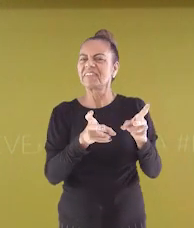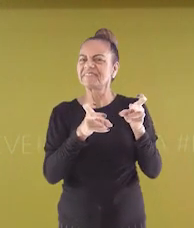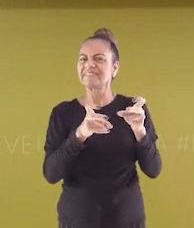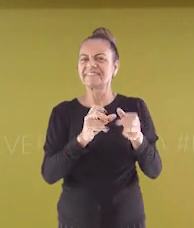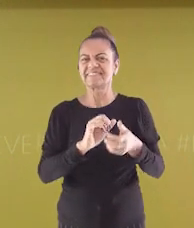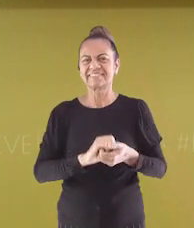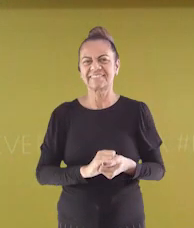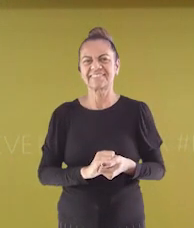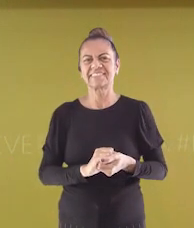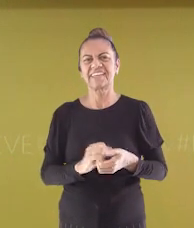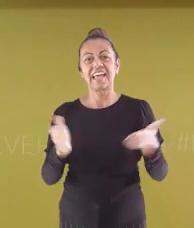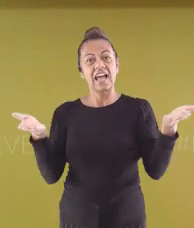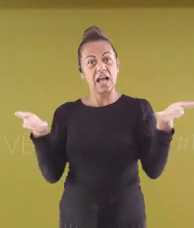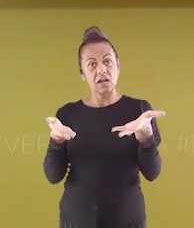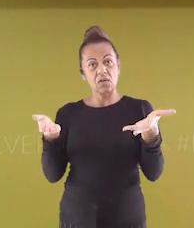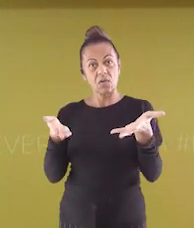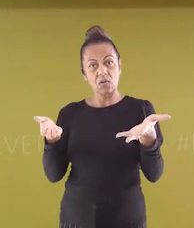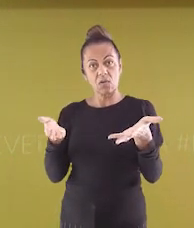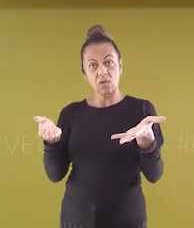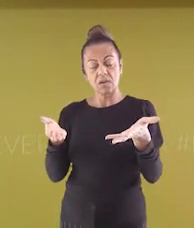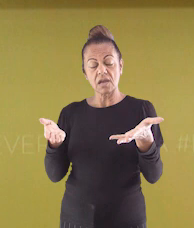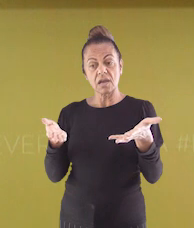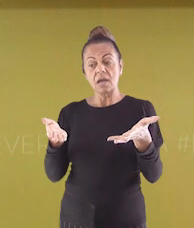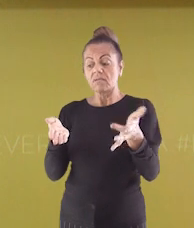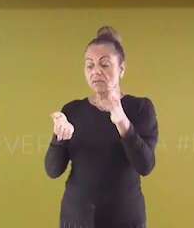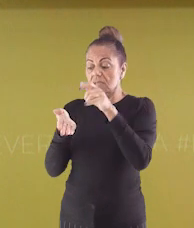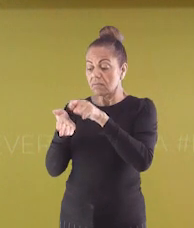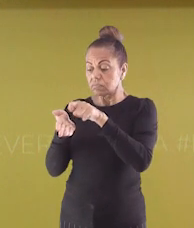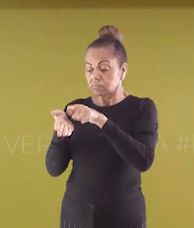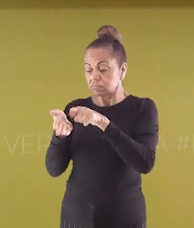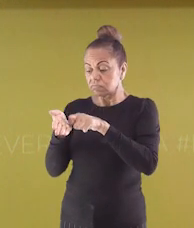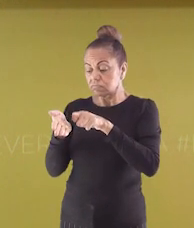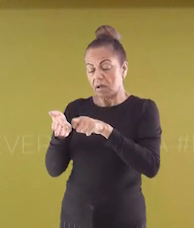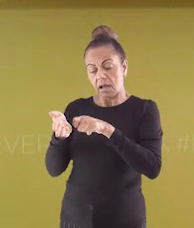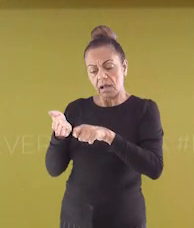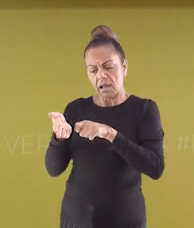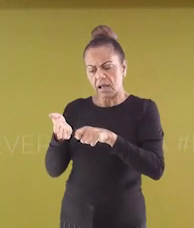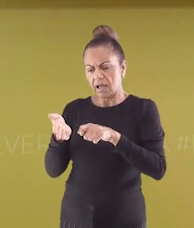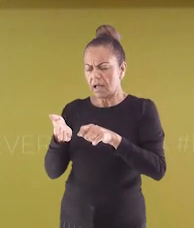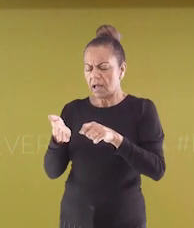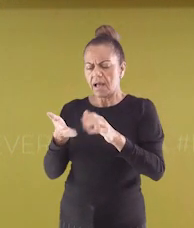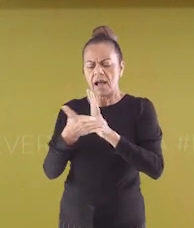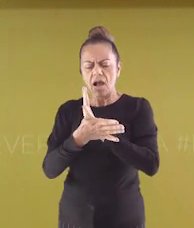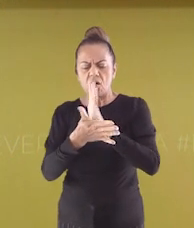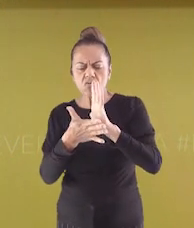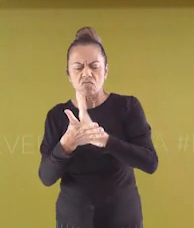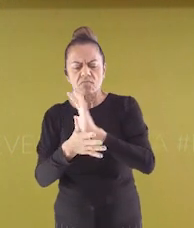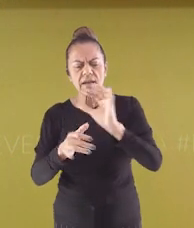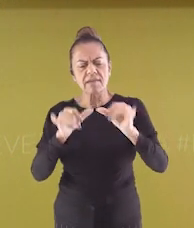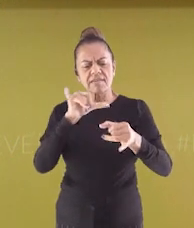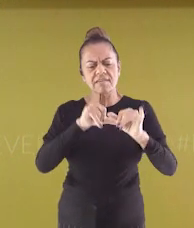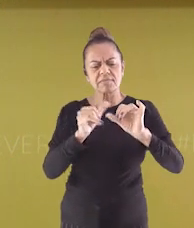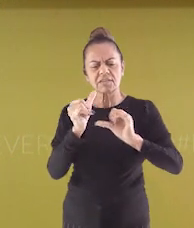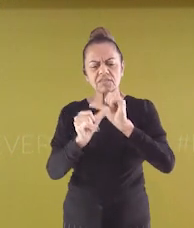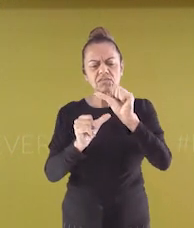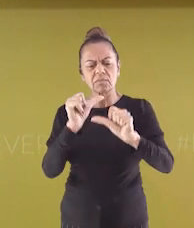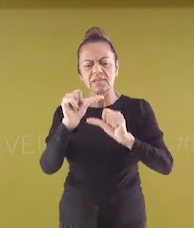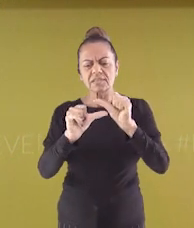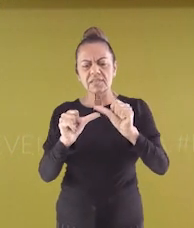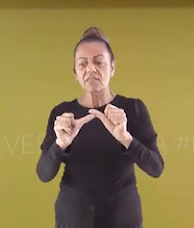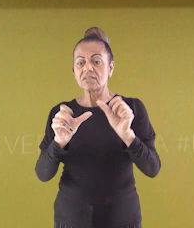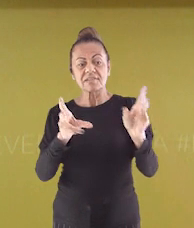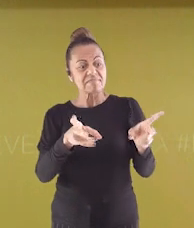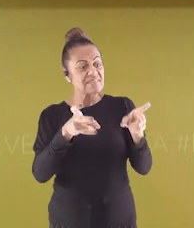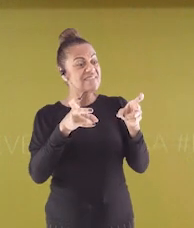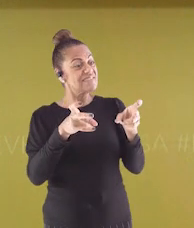de você. Anote as suas observações e envie para a gente. Alguma transformação química